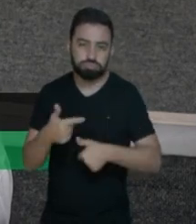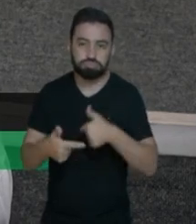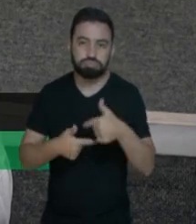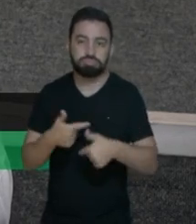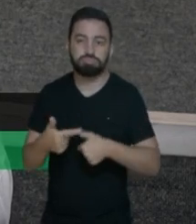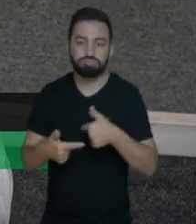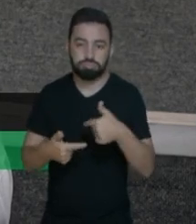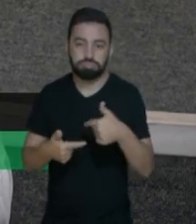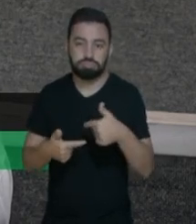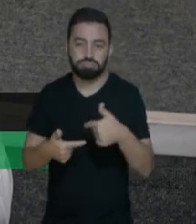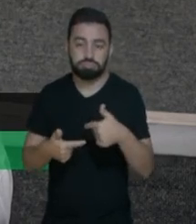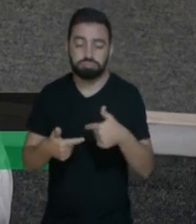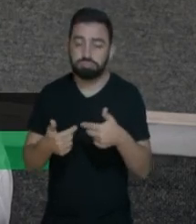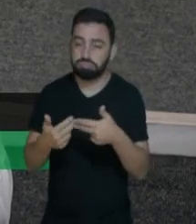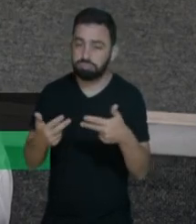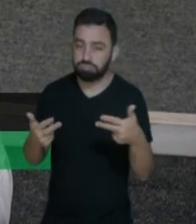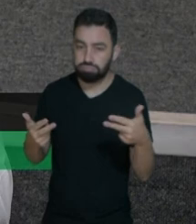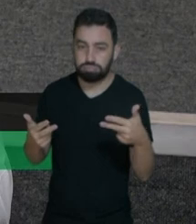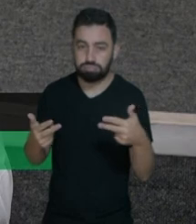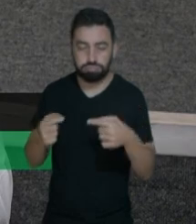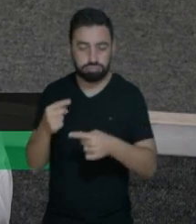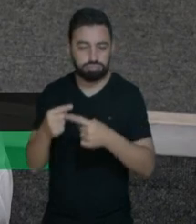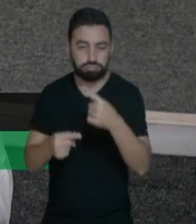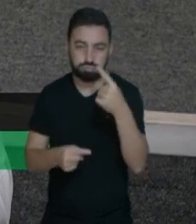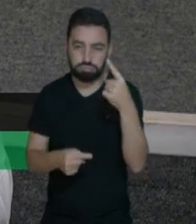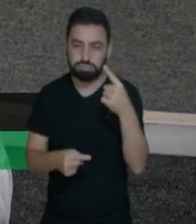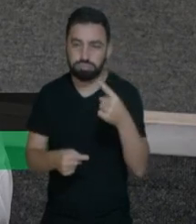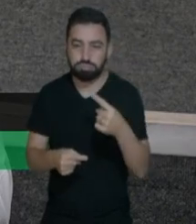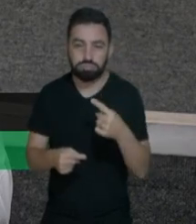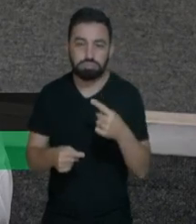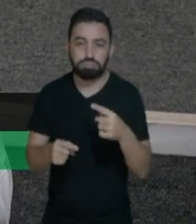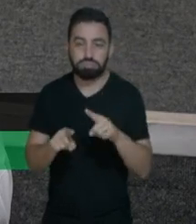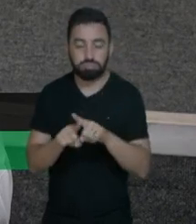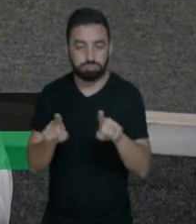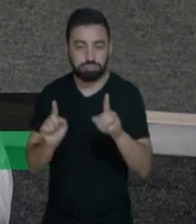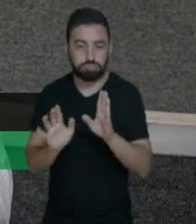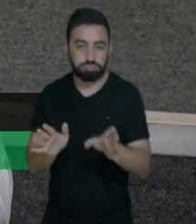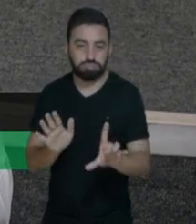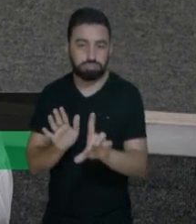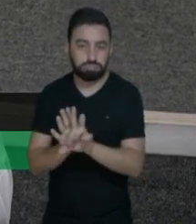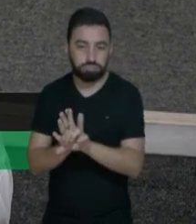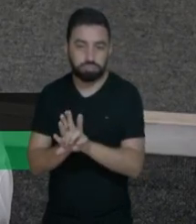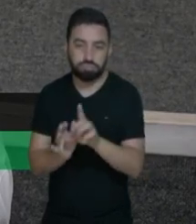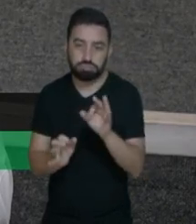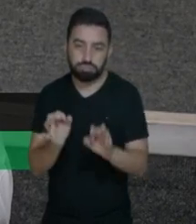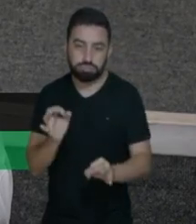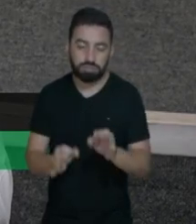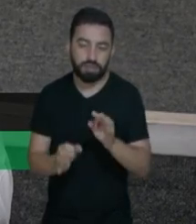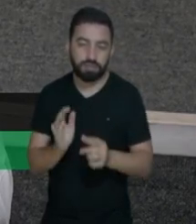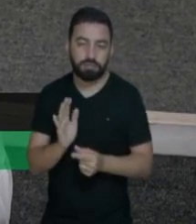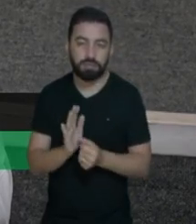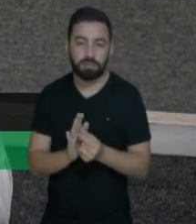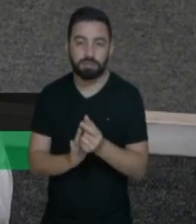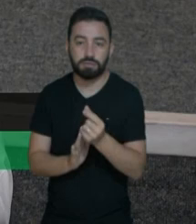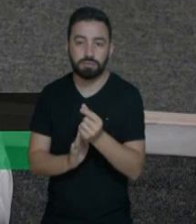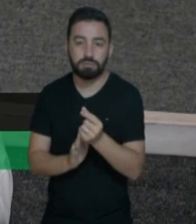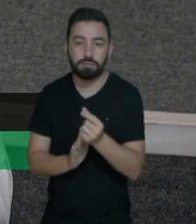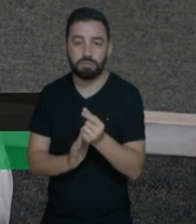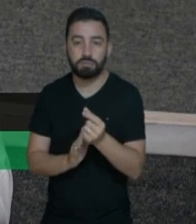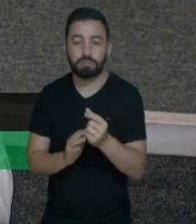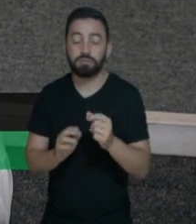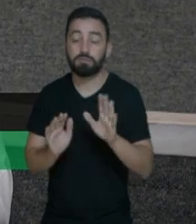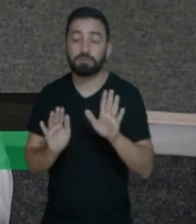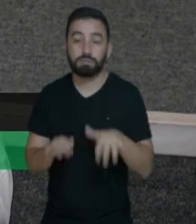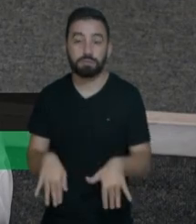então não constituíam aquelas da natureza típica e legalmente prevista seja no campo jurídico financeiro orçamentário ou qualquer outra por